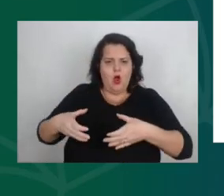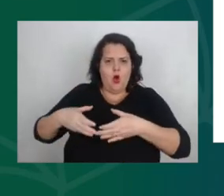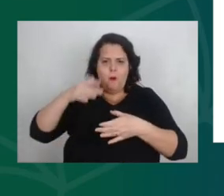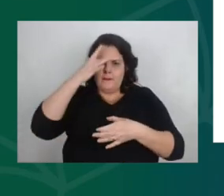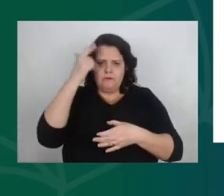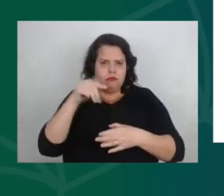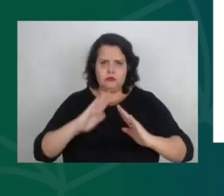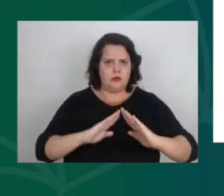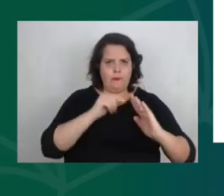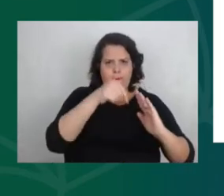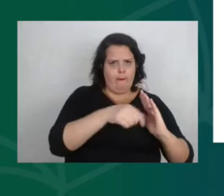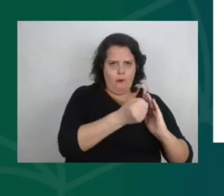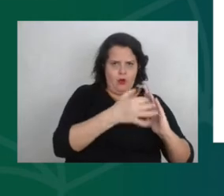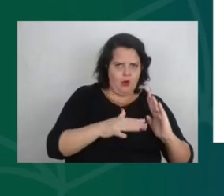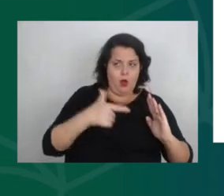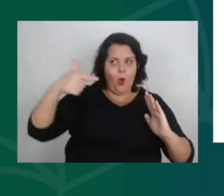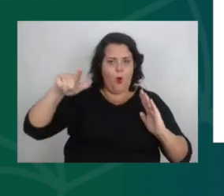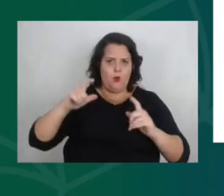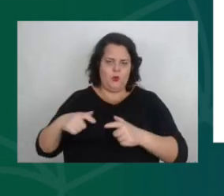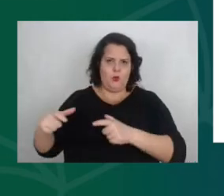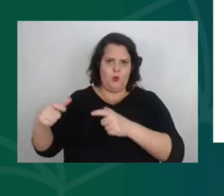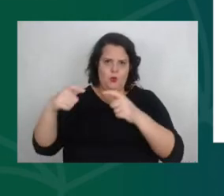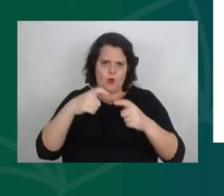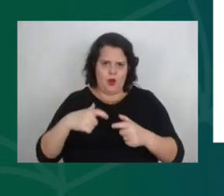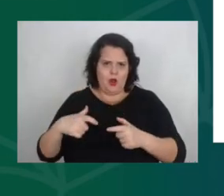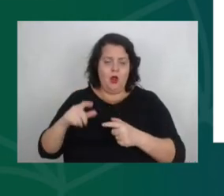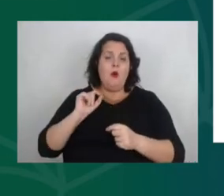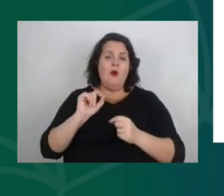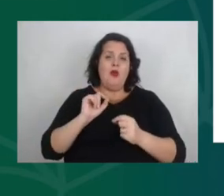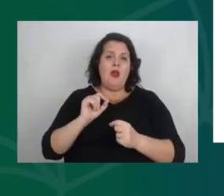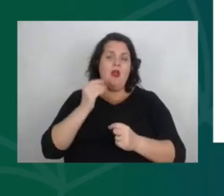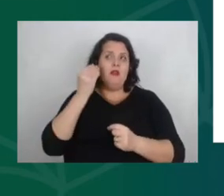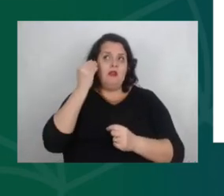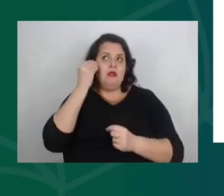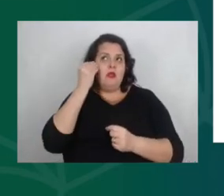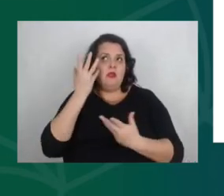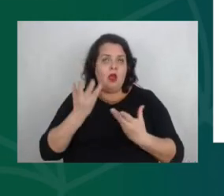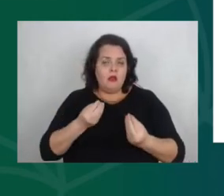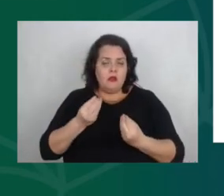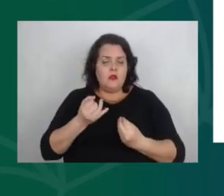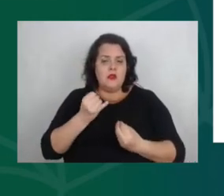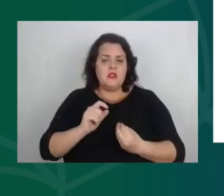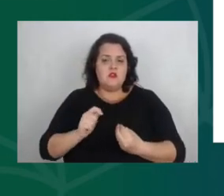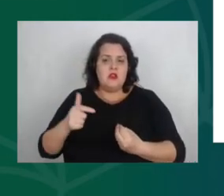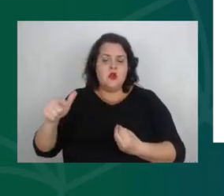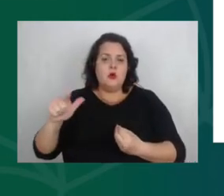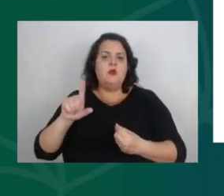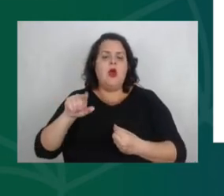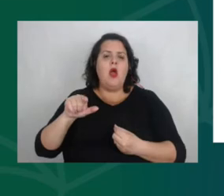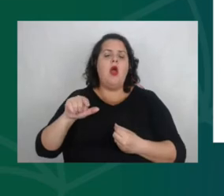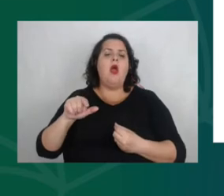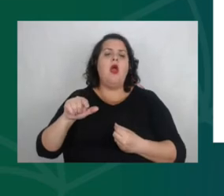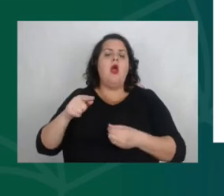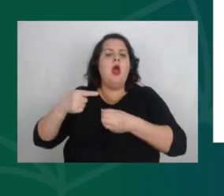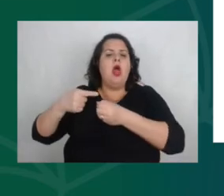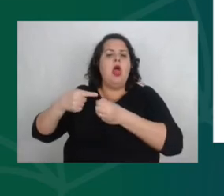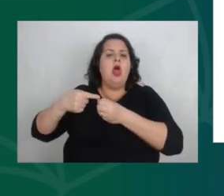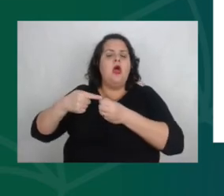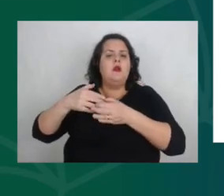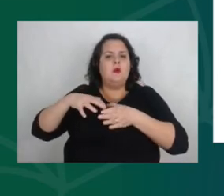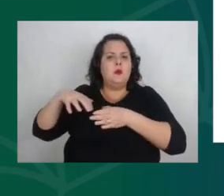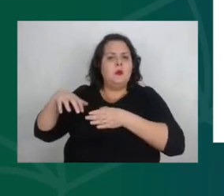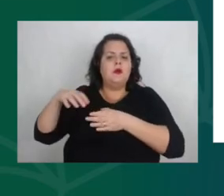essa condição, se houvesse um outro poluente, especialmente um poluente atmosférico. Eles foram coletados no interior de São Paulo, de